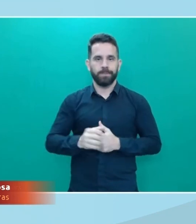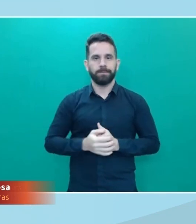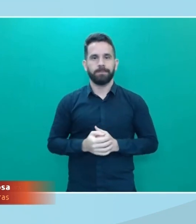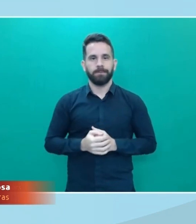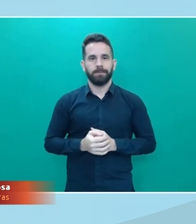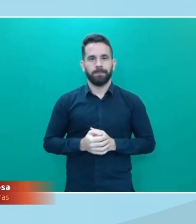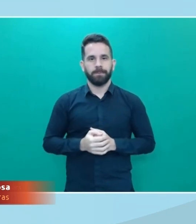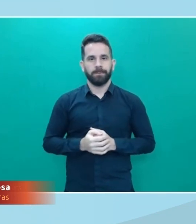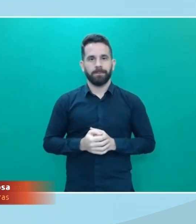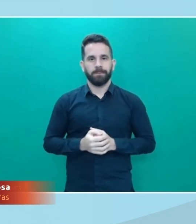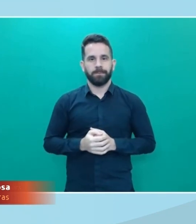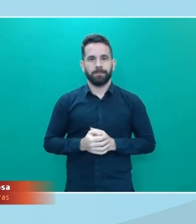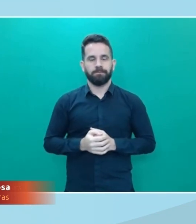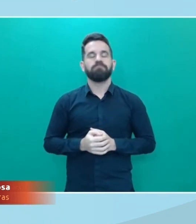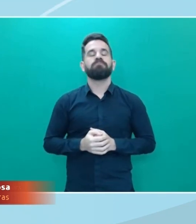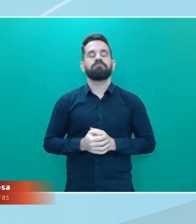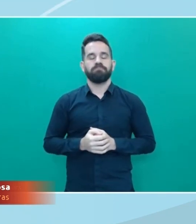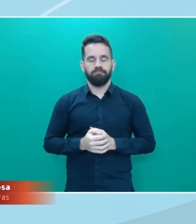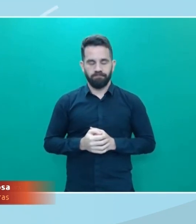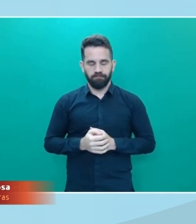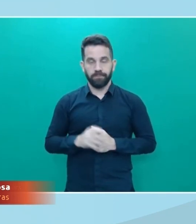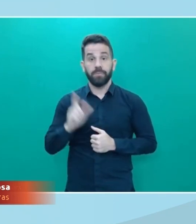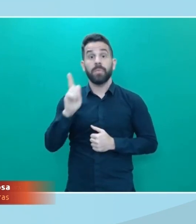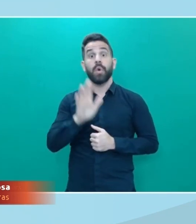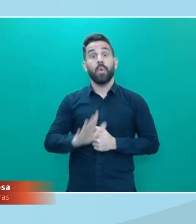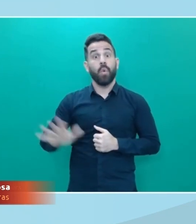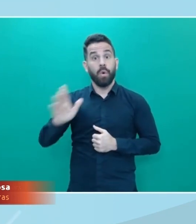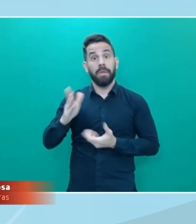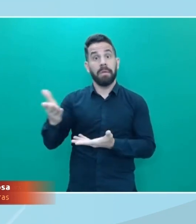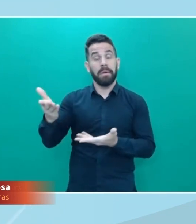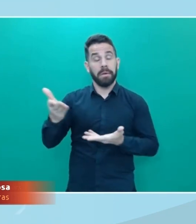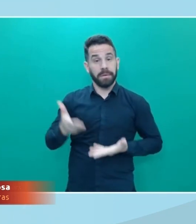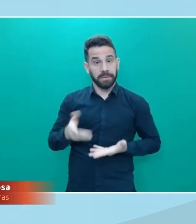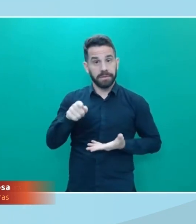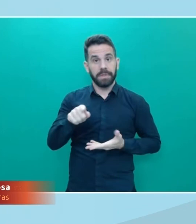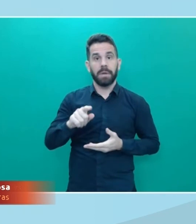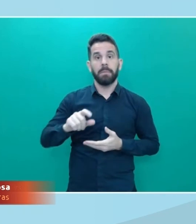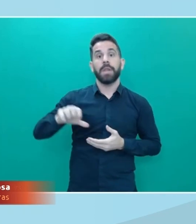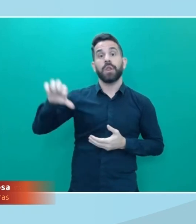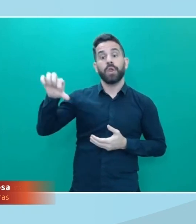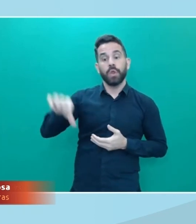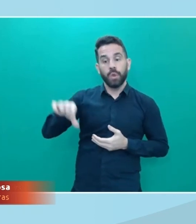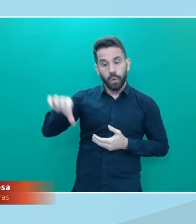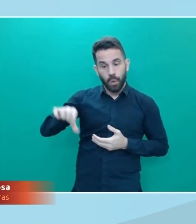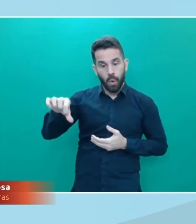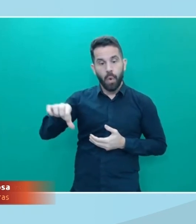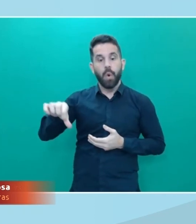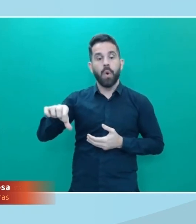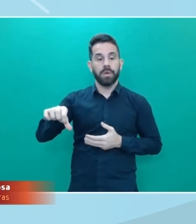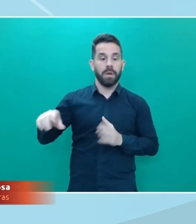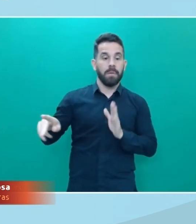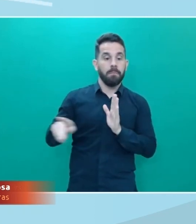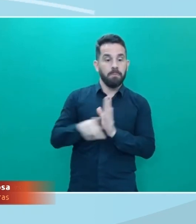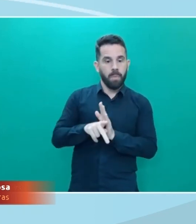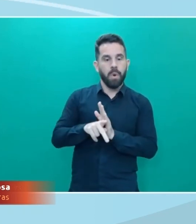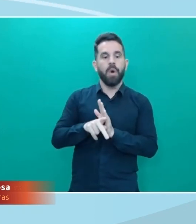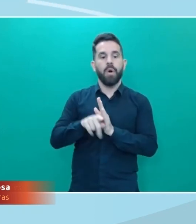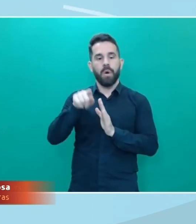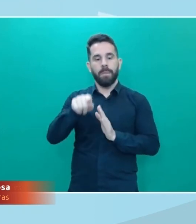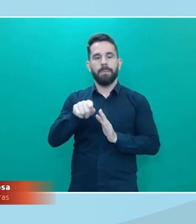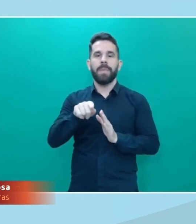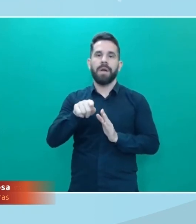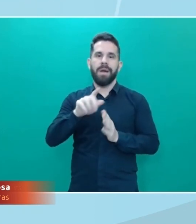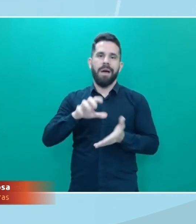E Goiânia recebe a 9ª edição da Aldeia Sesc de Artes. Neste ano, a programação terá acessibilidade